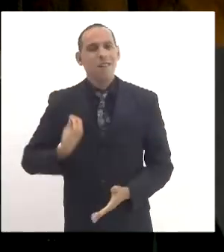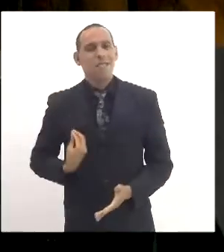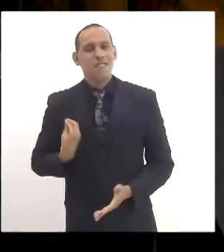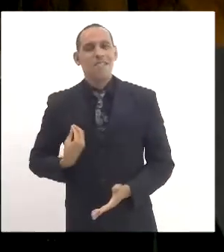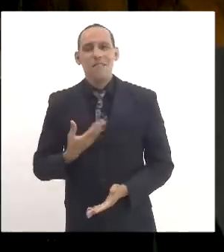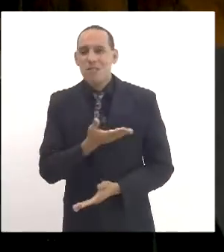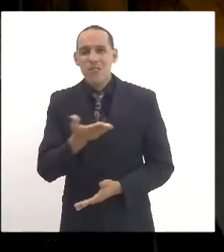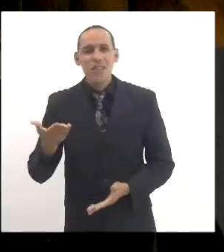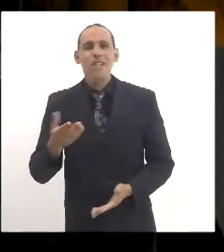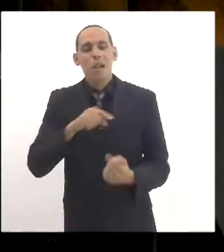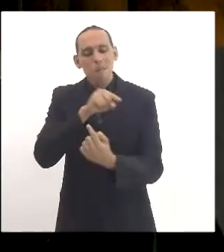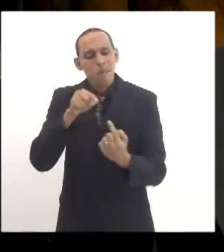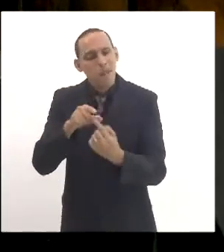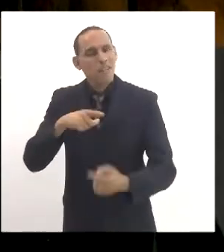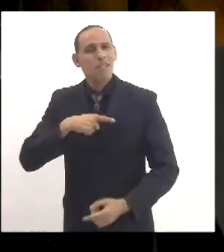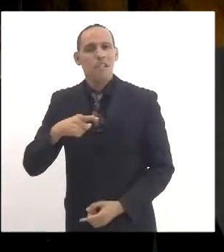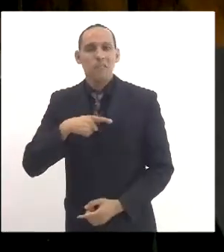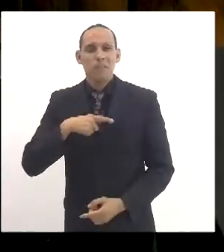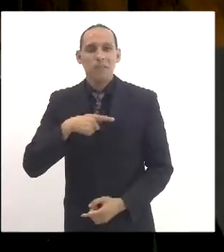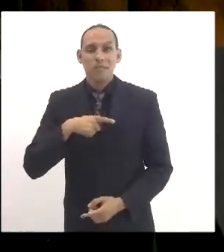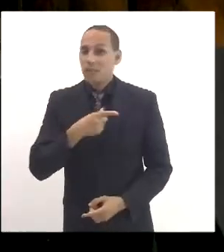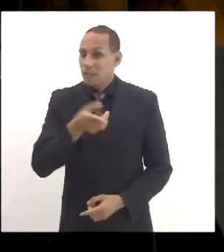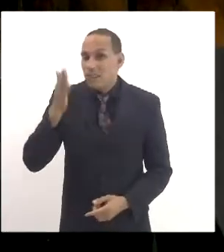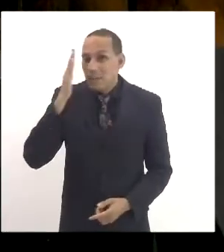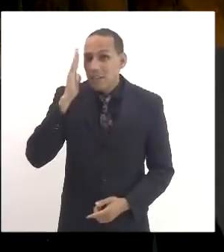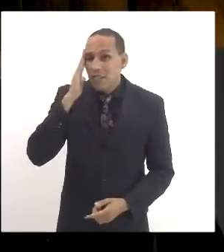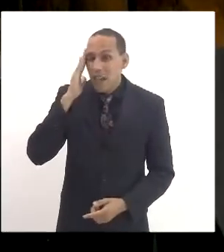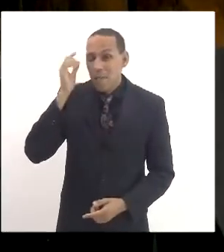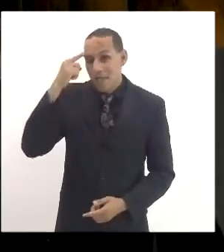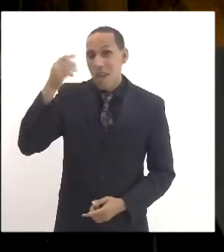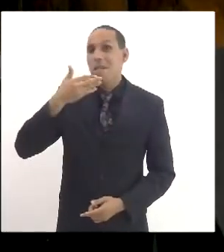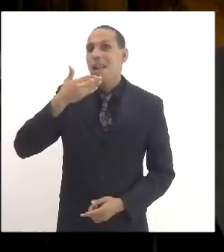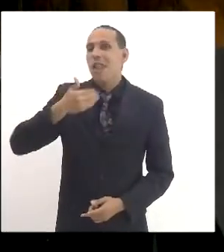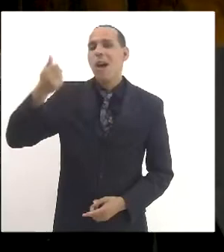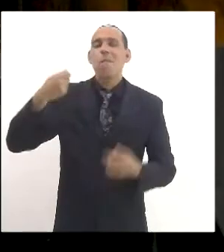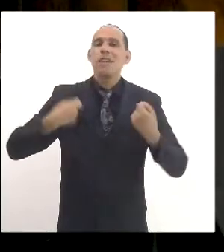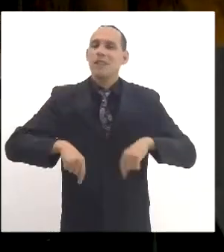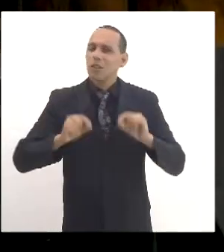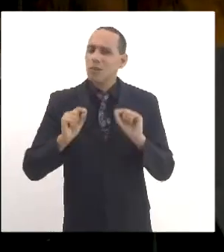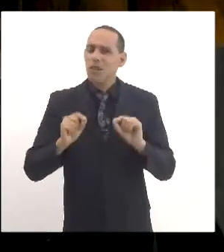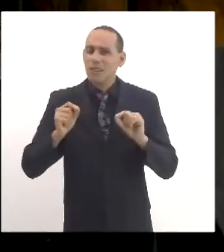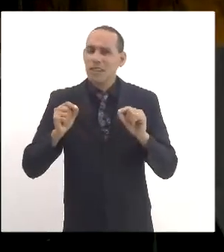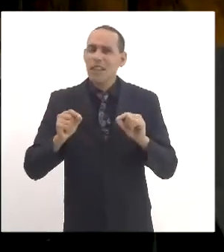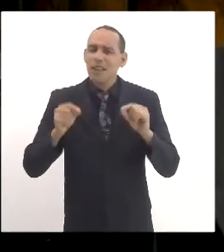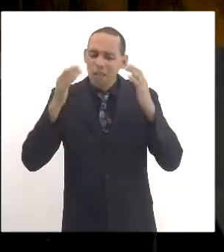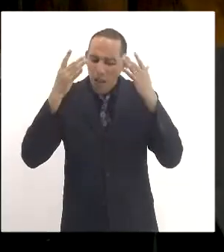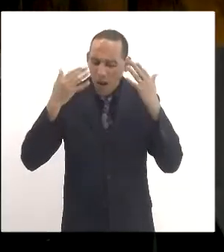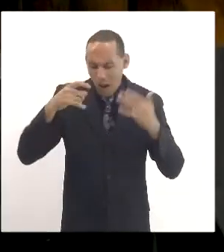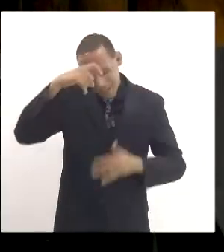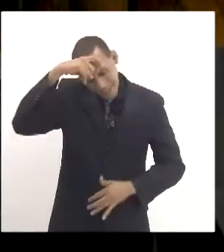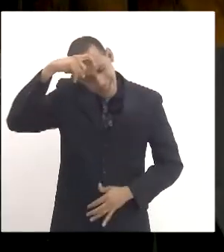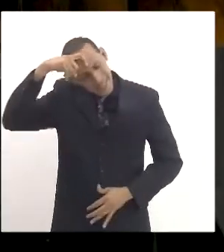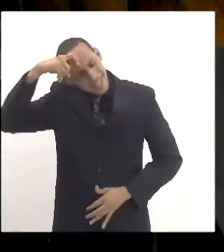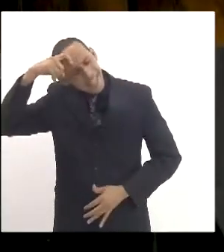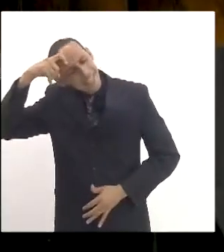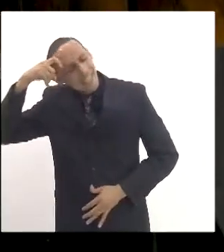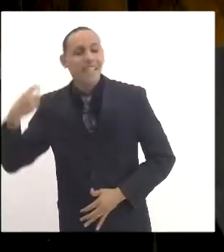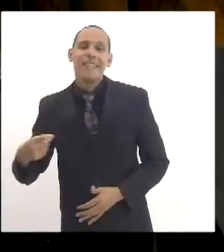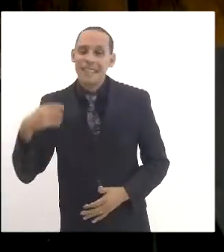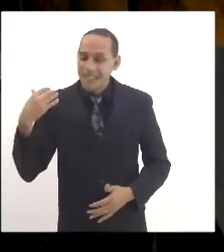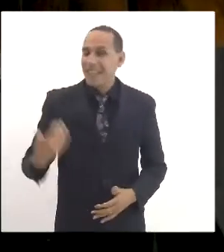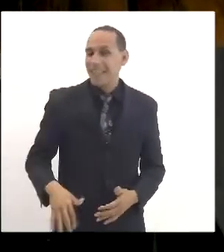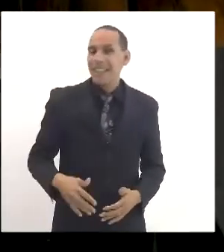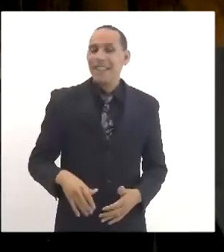Tenham propósito. Mas, como sabem, as melhores ideias exigem muito suor. São o resultado, muitas vezes,